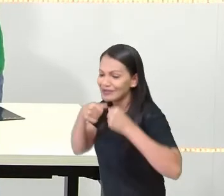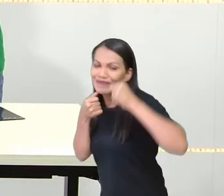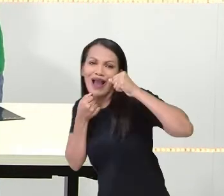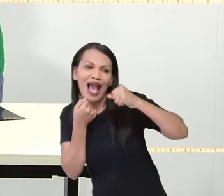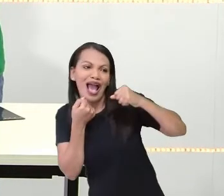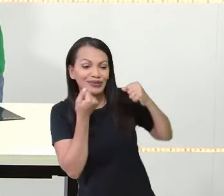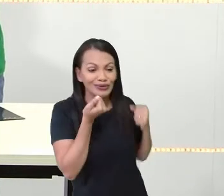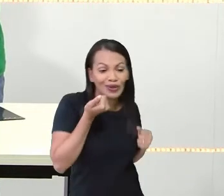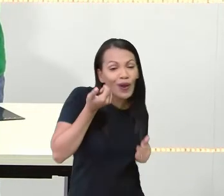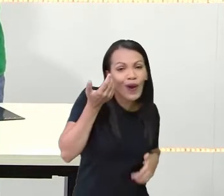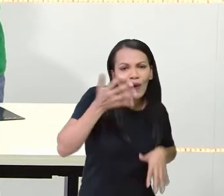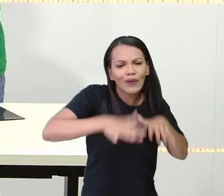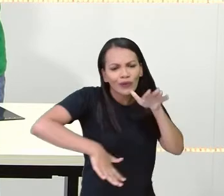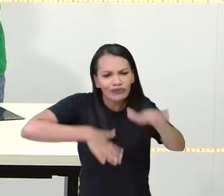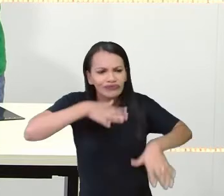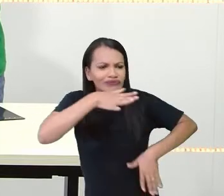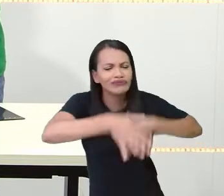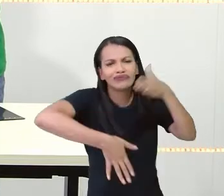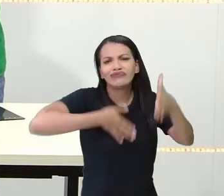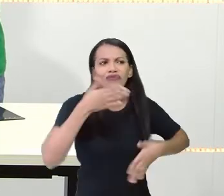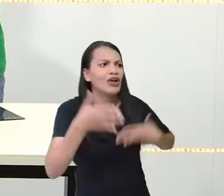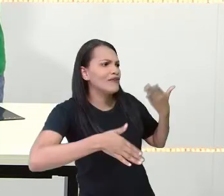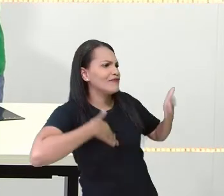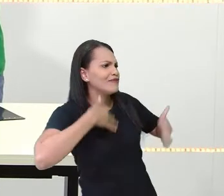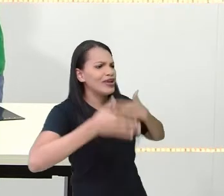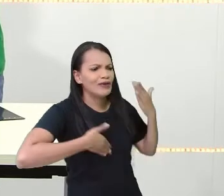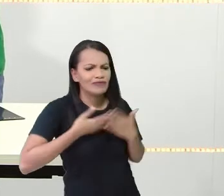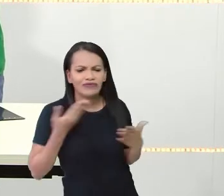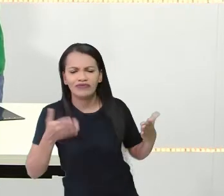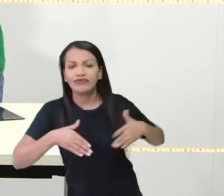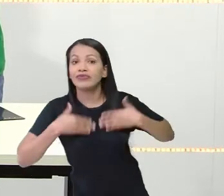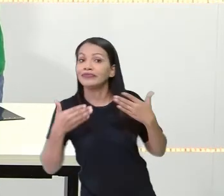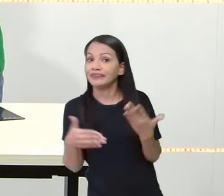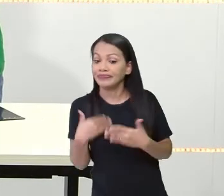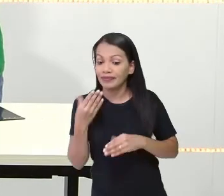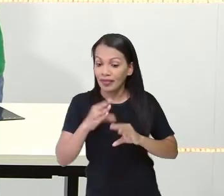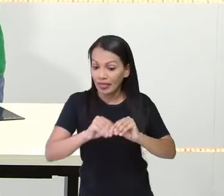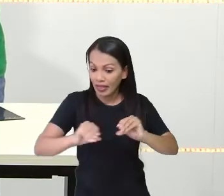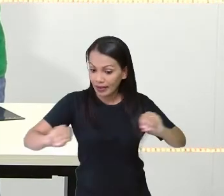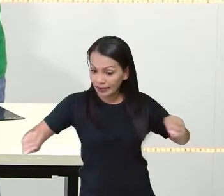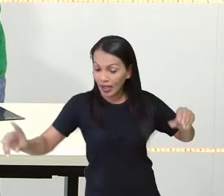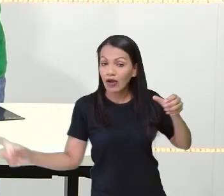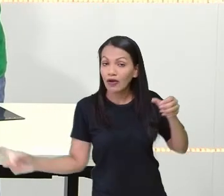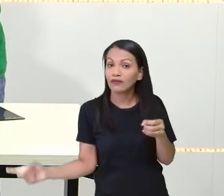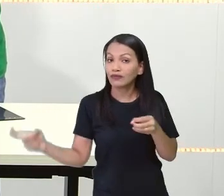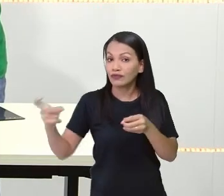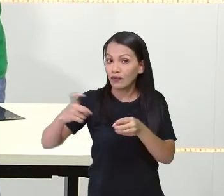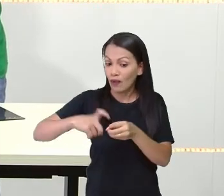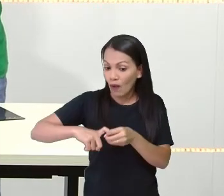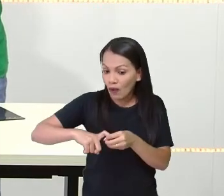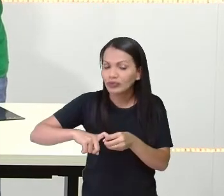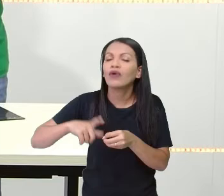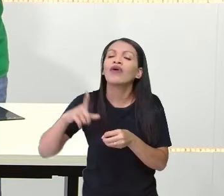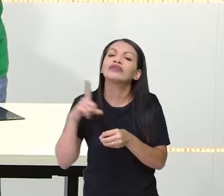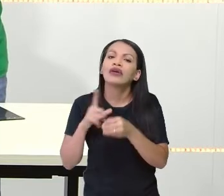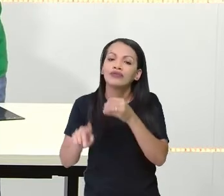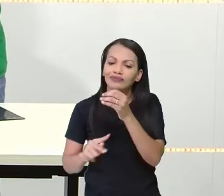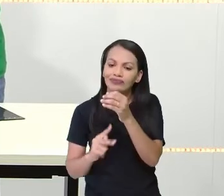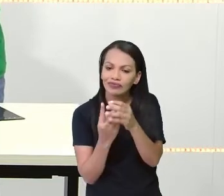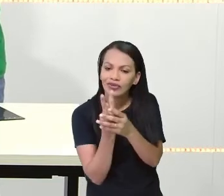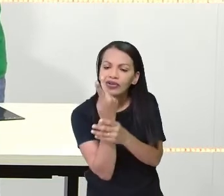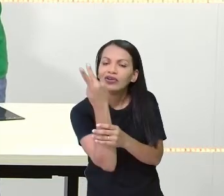corriam em toda direção, felizes da vida. E a terra voltou voltou a frutificar e a